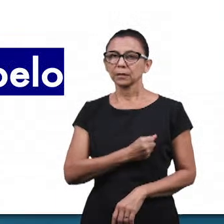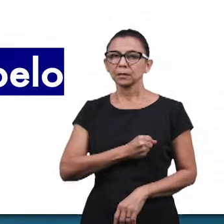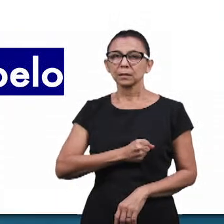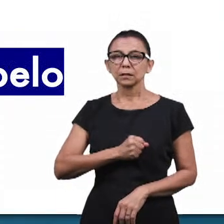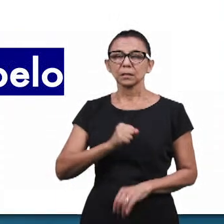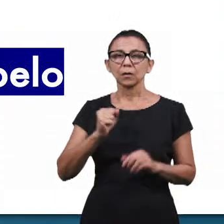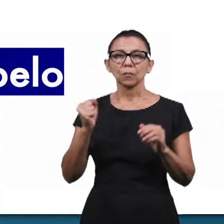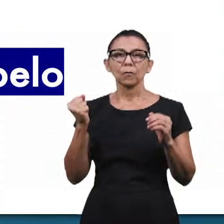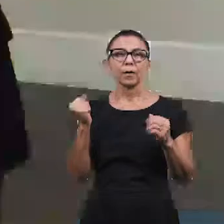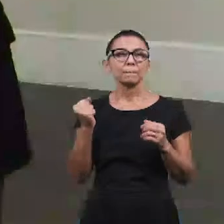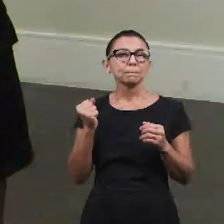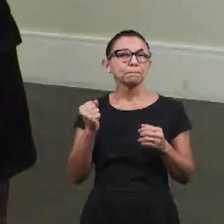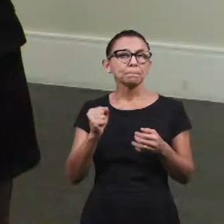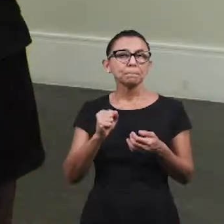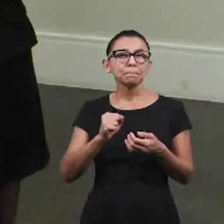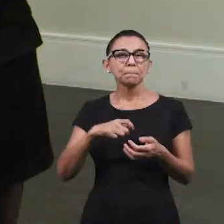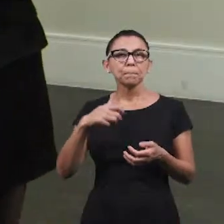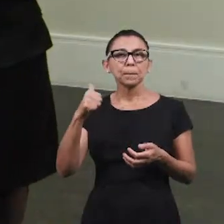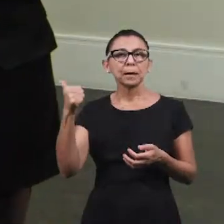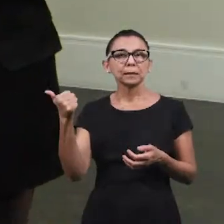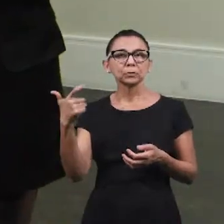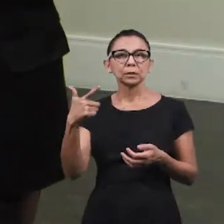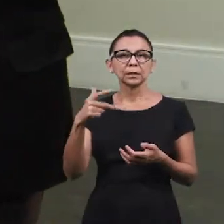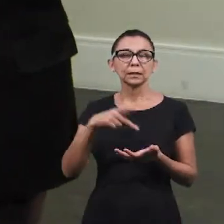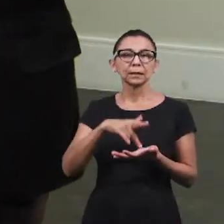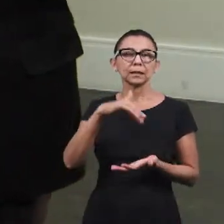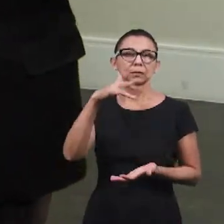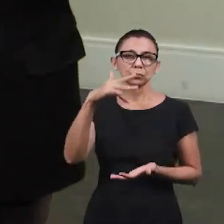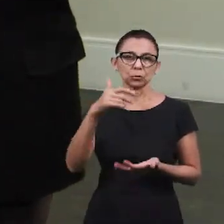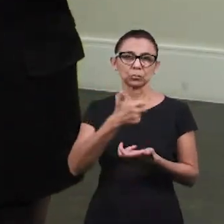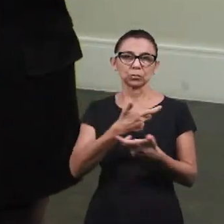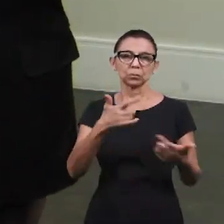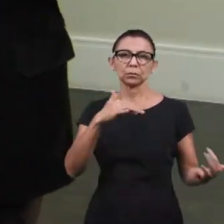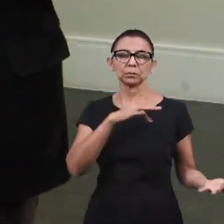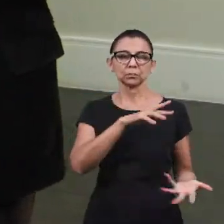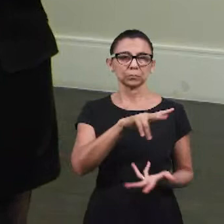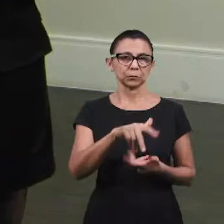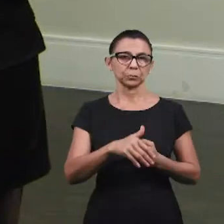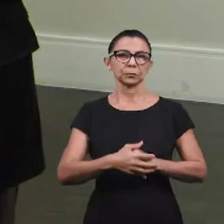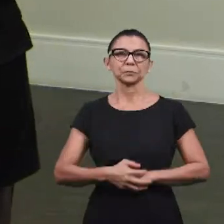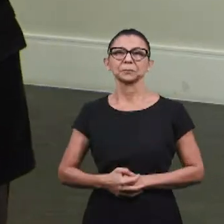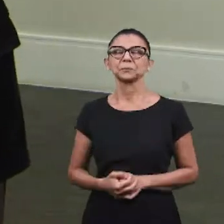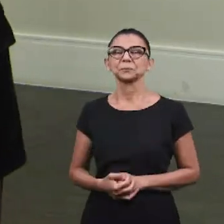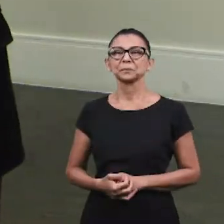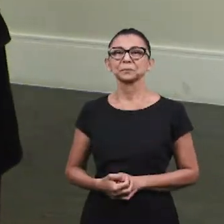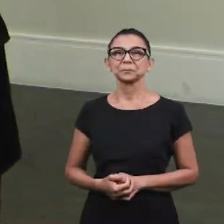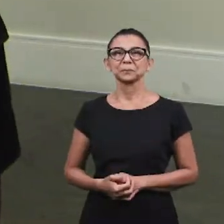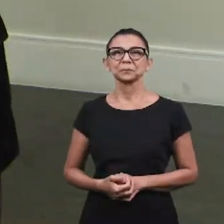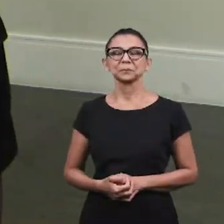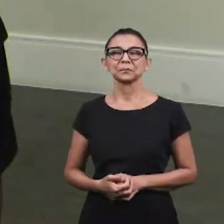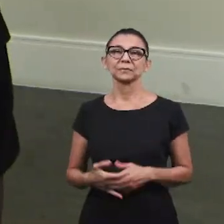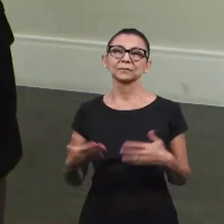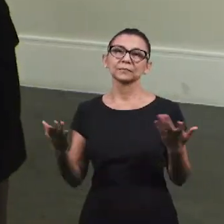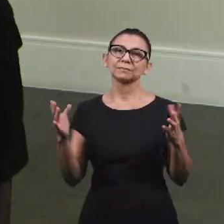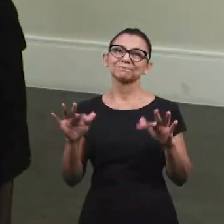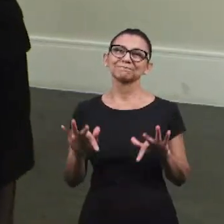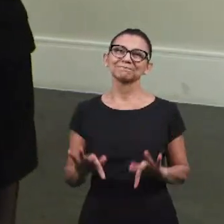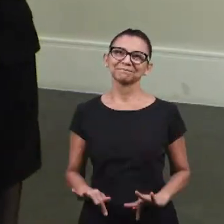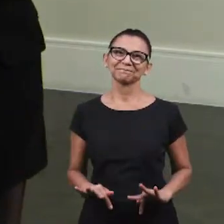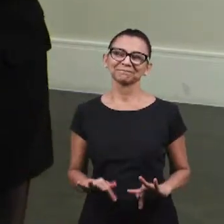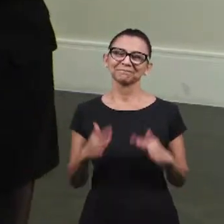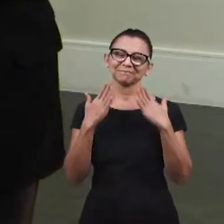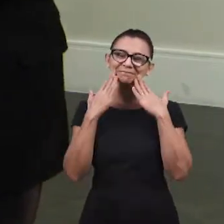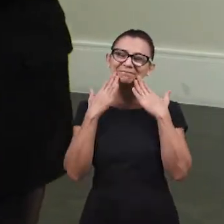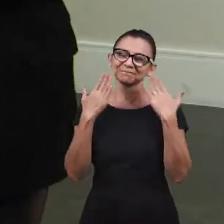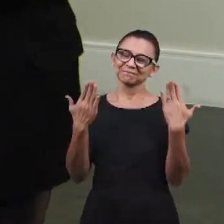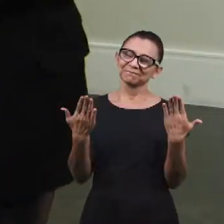homem pode ter. Muito bem, muito obrigado por essa participação do nosso irmão lá do estado do Amazonas. Agora, irmãos, chegamos então ao final da